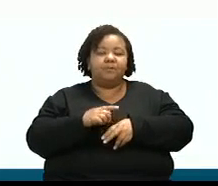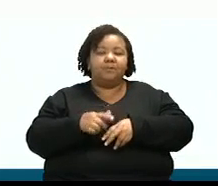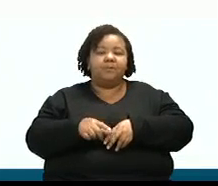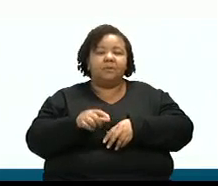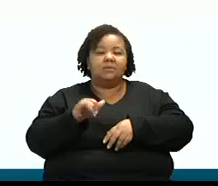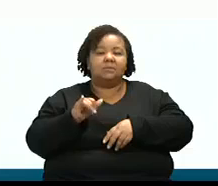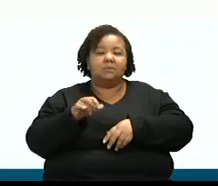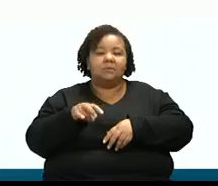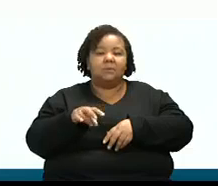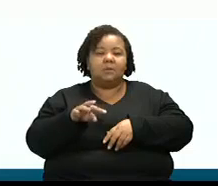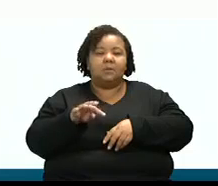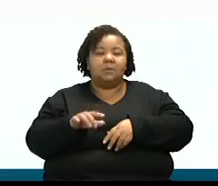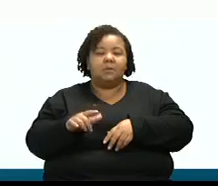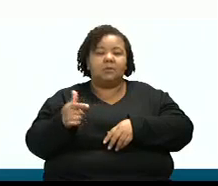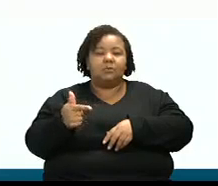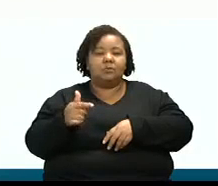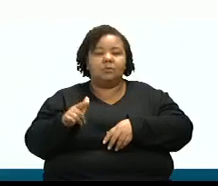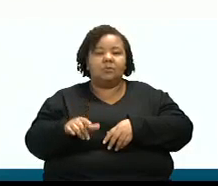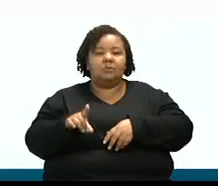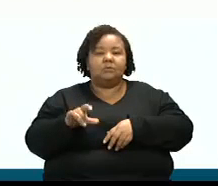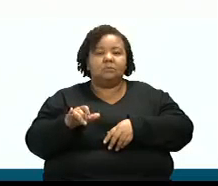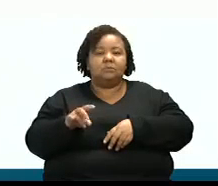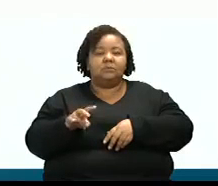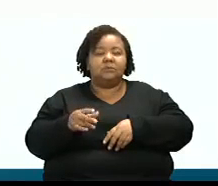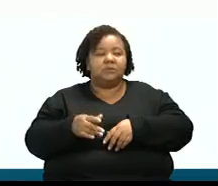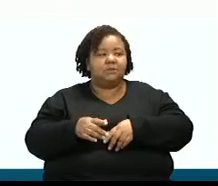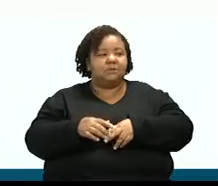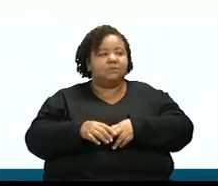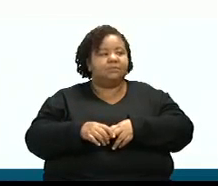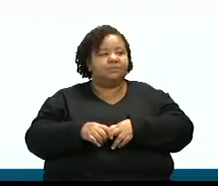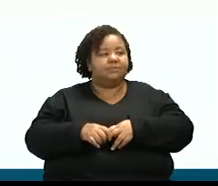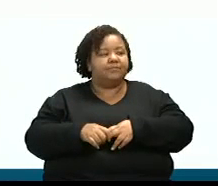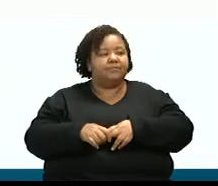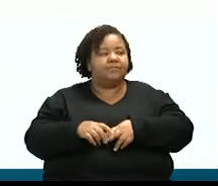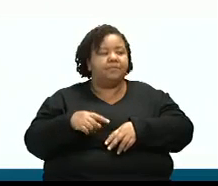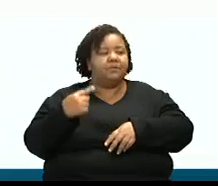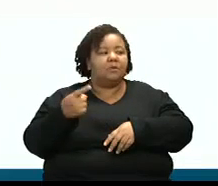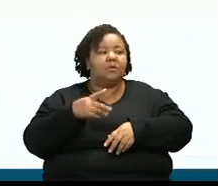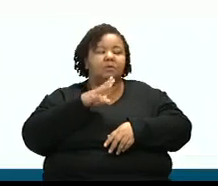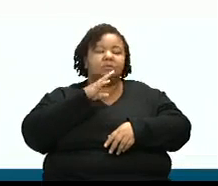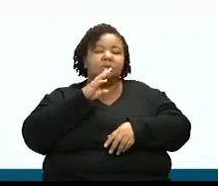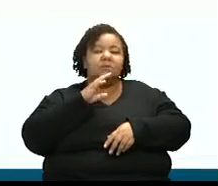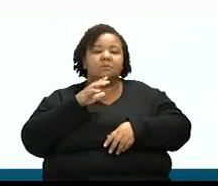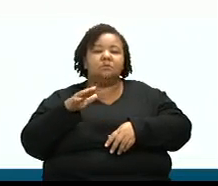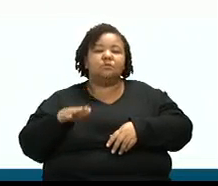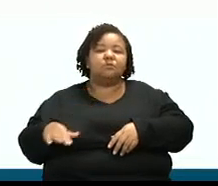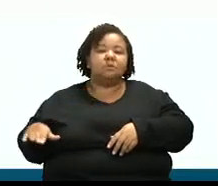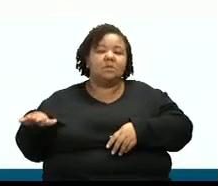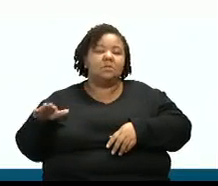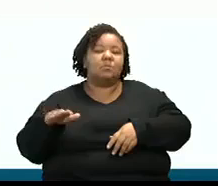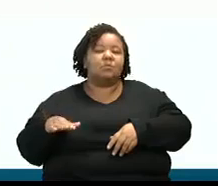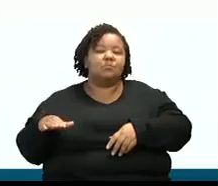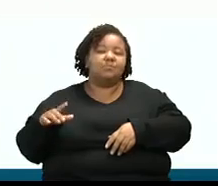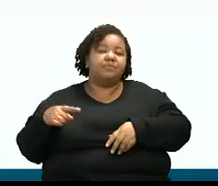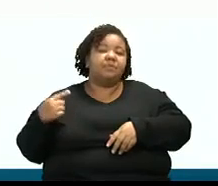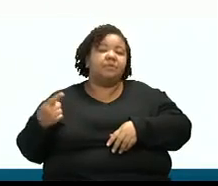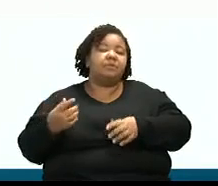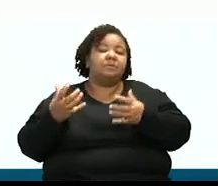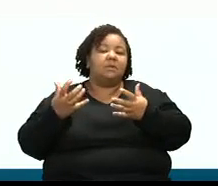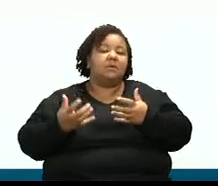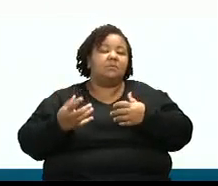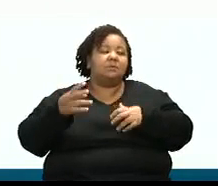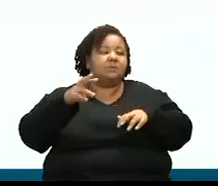integral dupla do divergente do campo. Nós conhecemos o campo, nós queremos